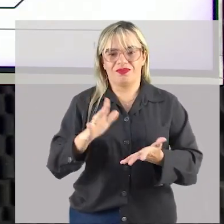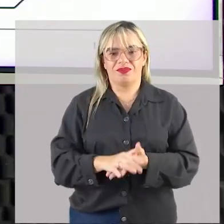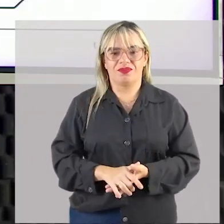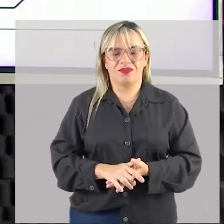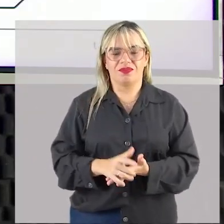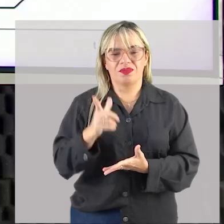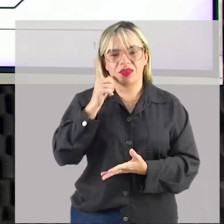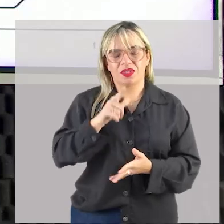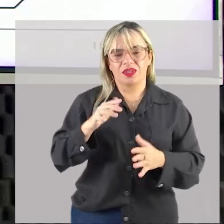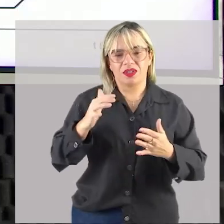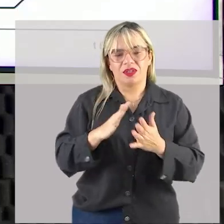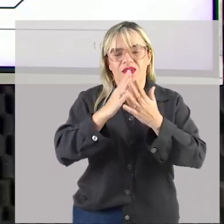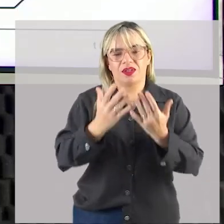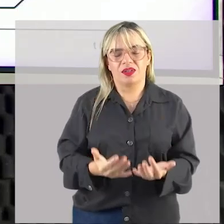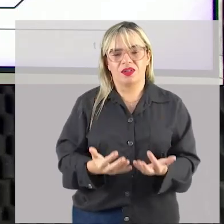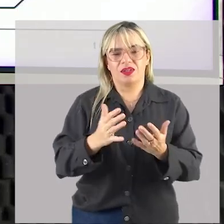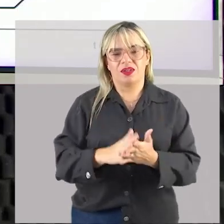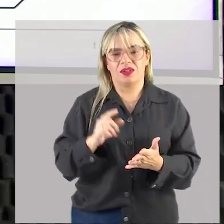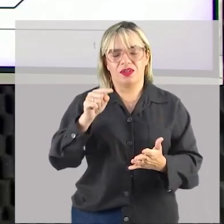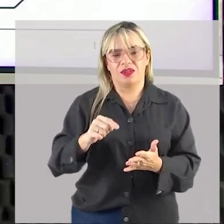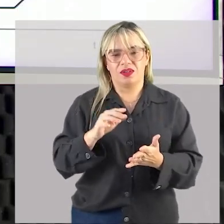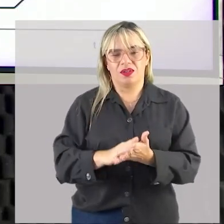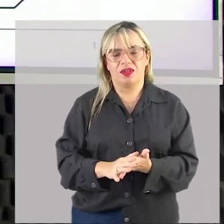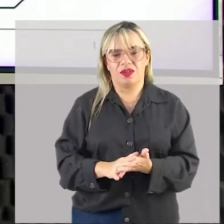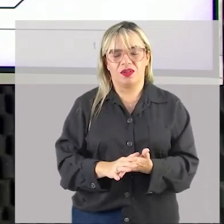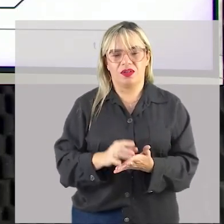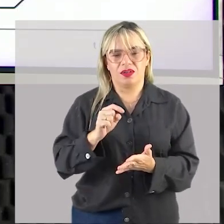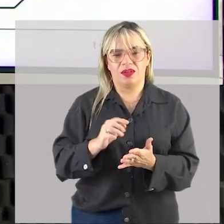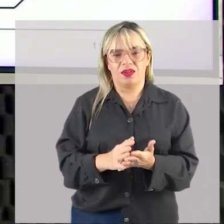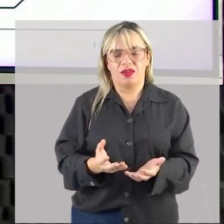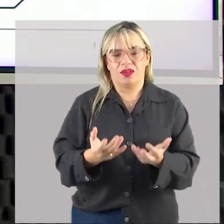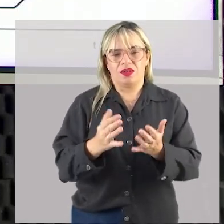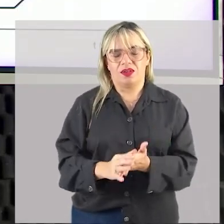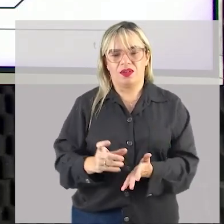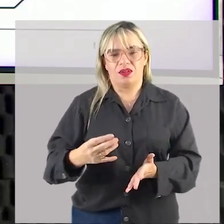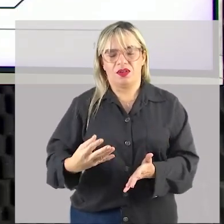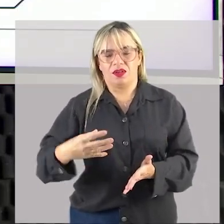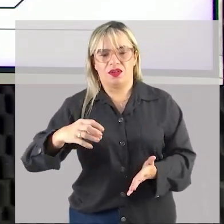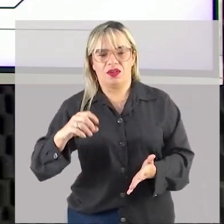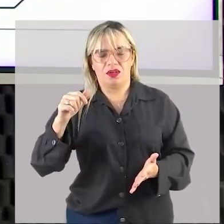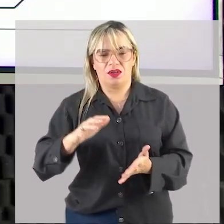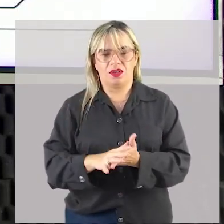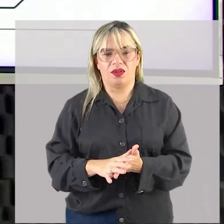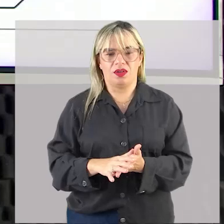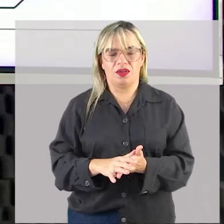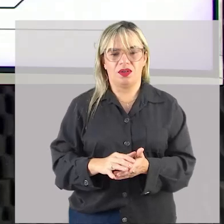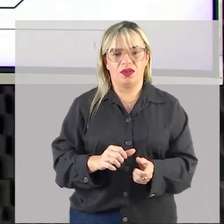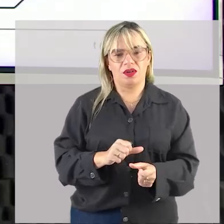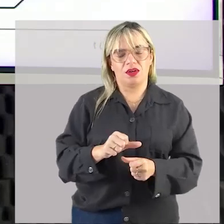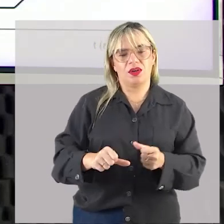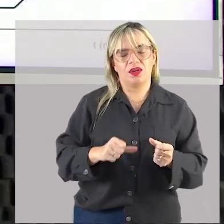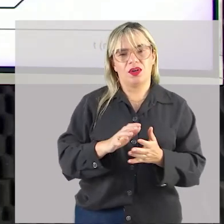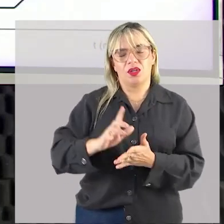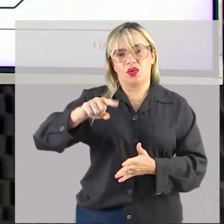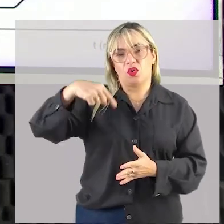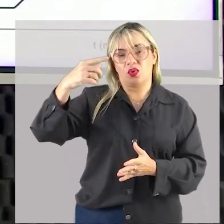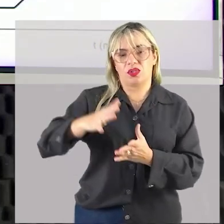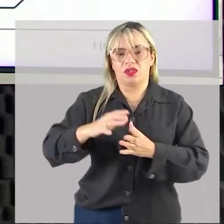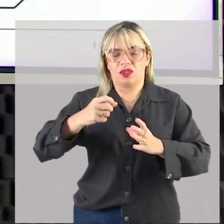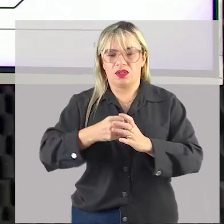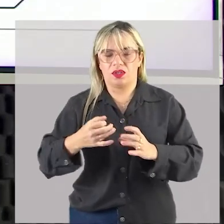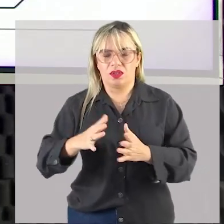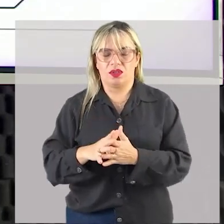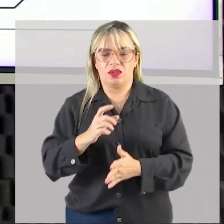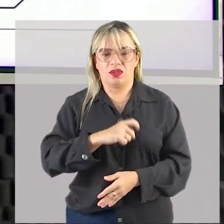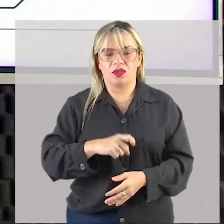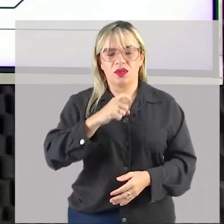está fervendo, está em ebulição, você vai mudar de estado naquele ponto. É que nem uma